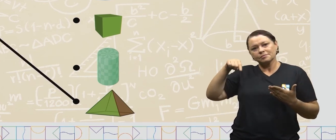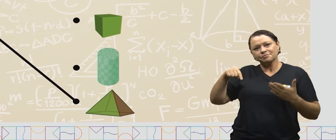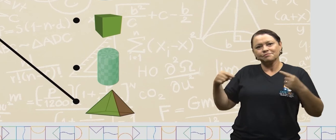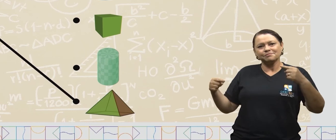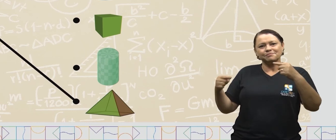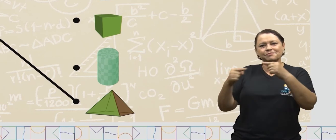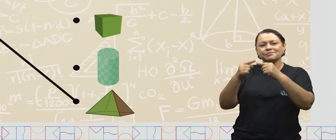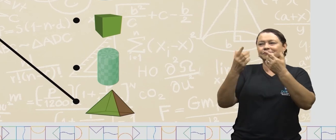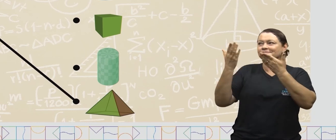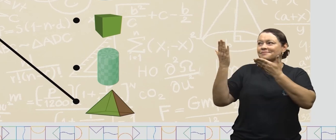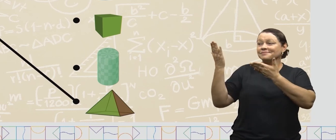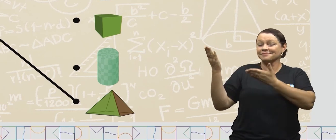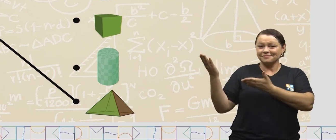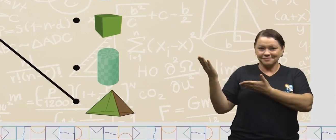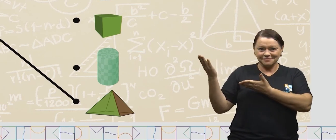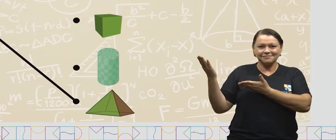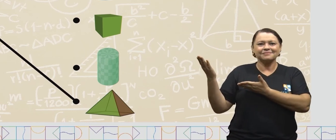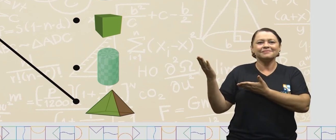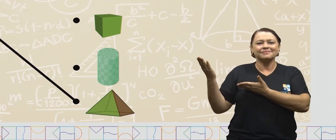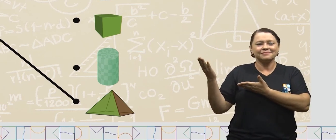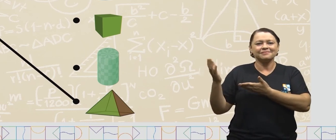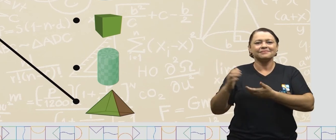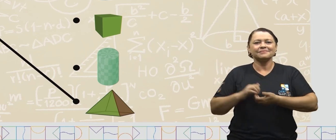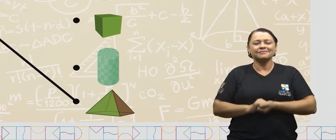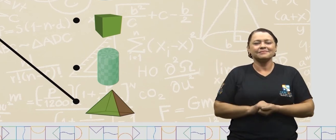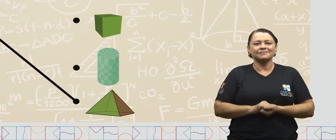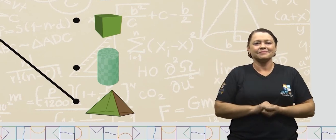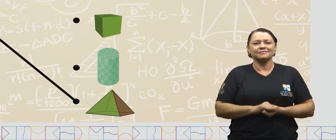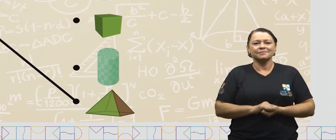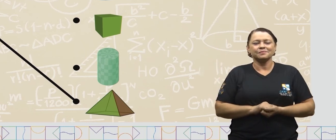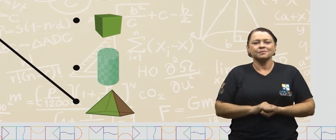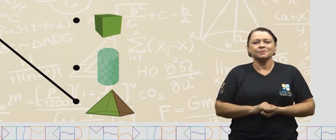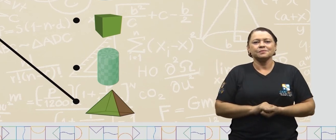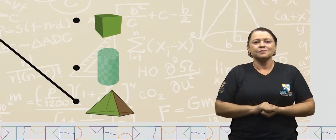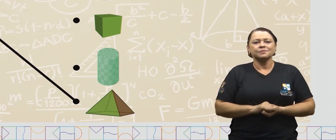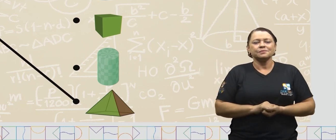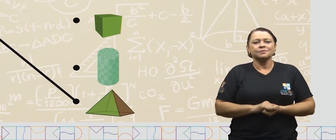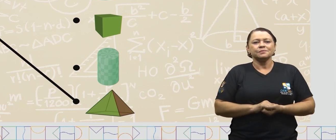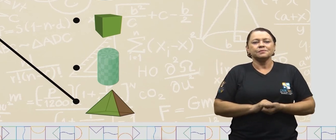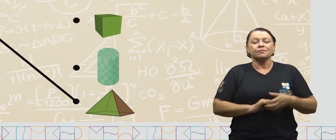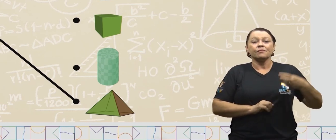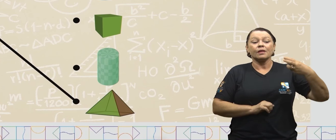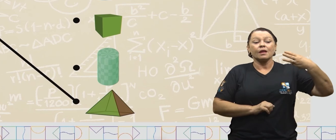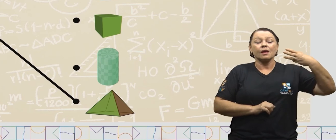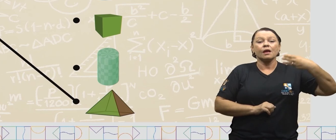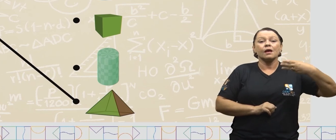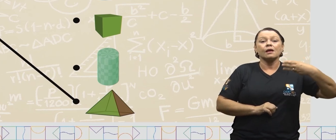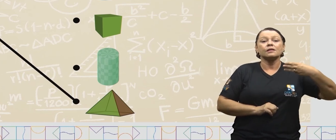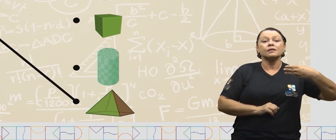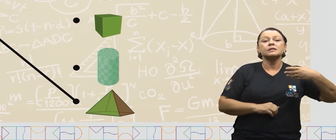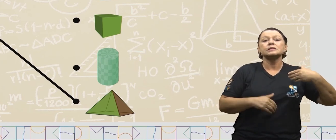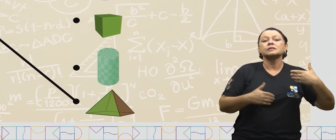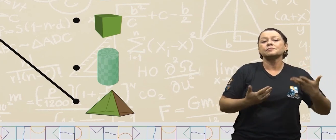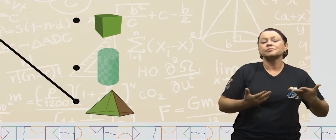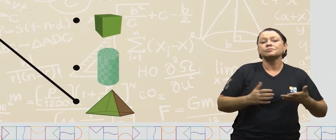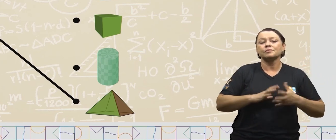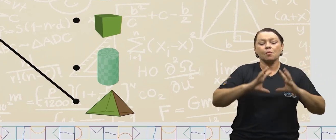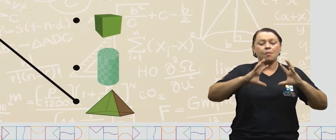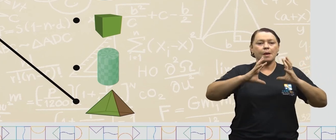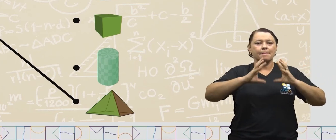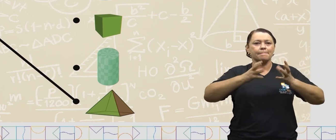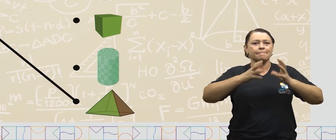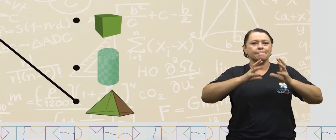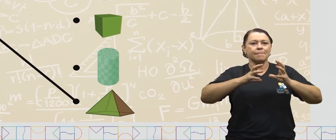essa pirâmide é uma pirâmide de base quadrangular, assim como está na imagem. E a terceira imagem, nós temos aí